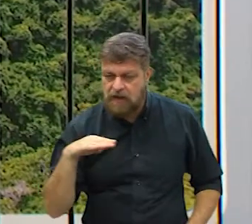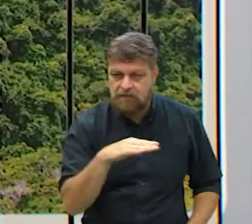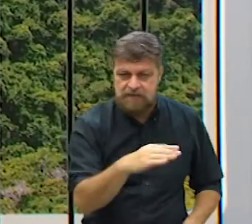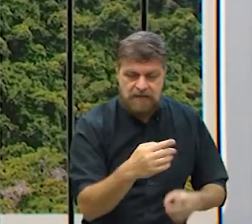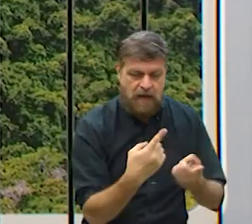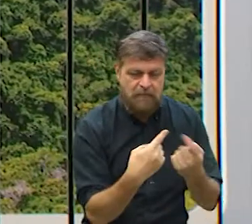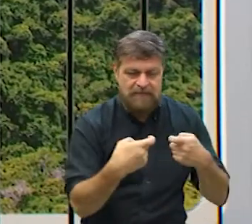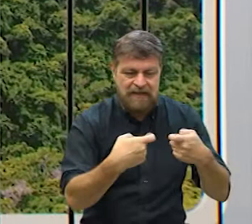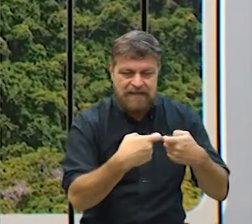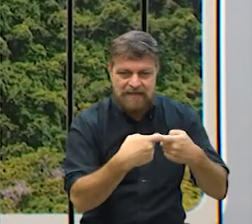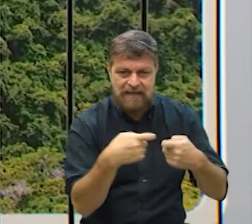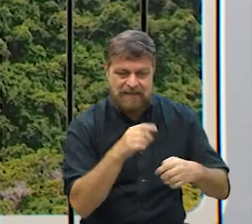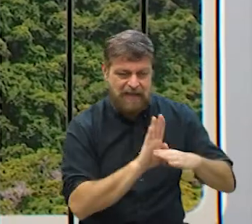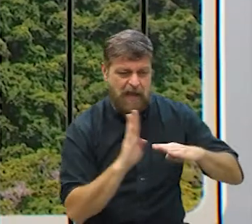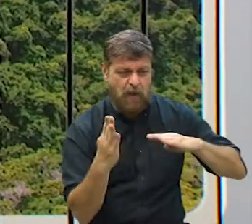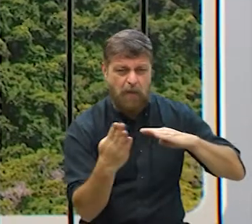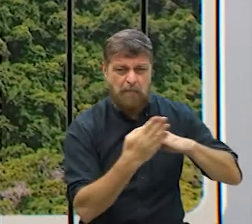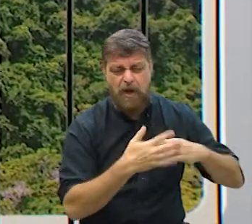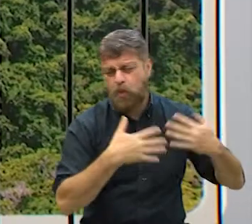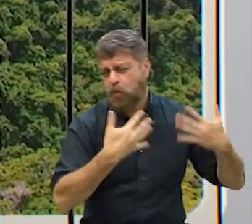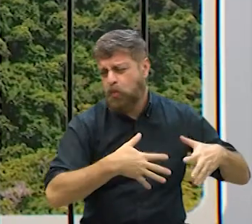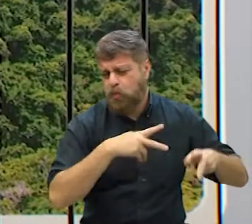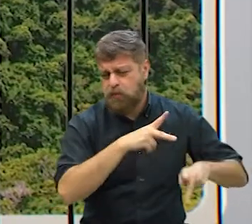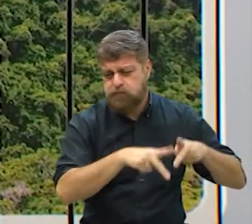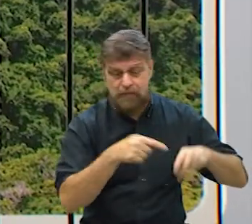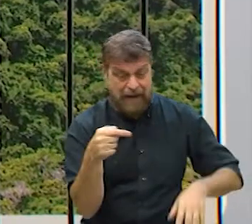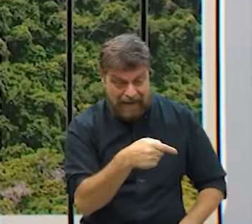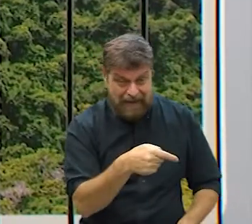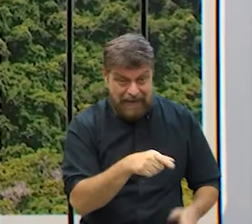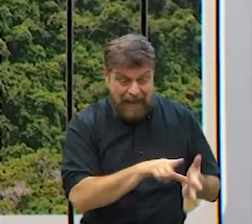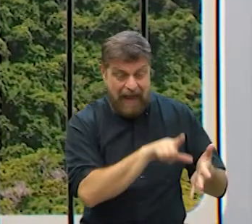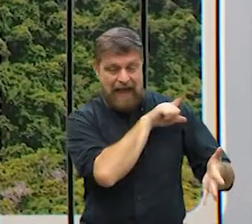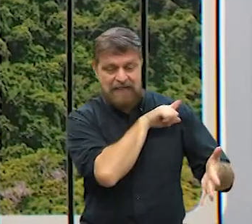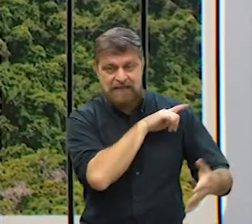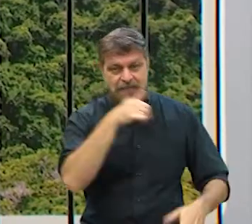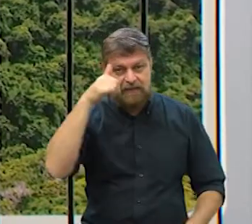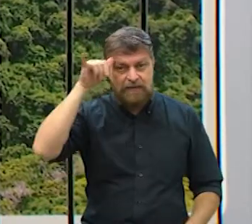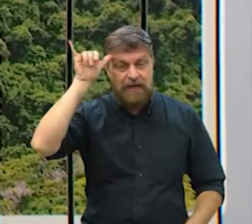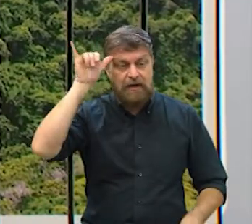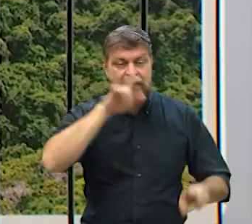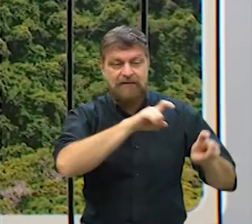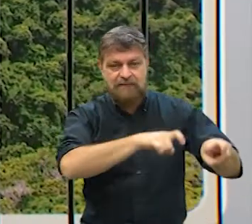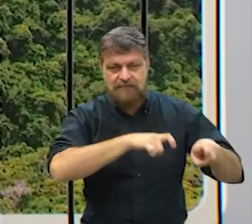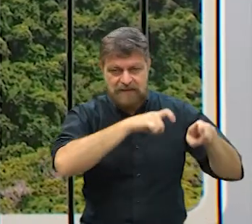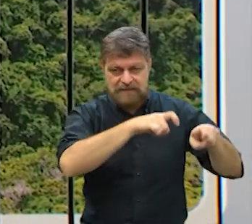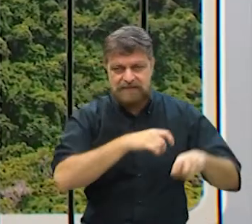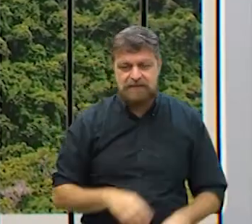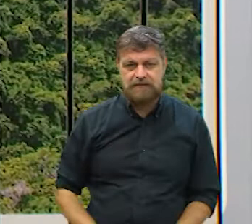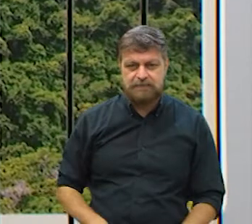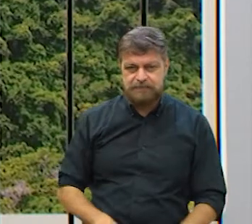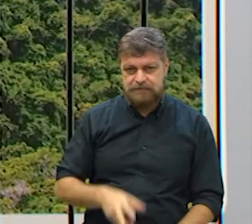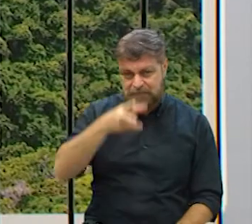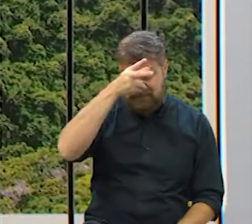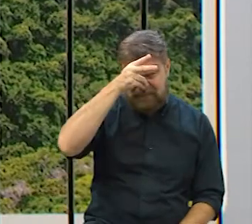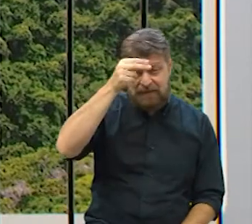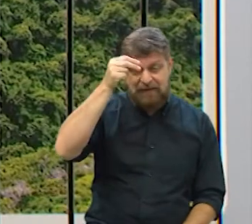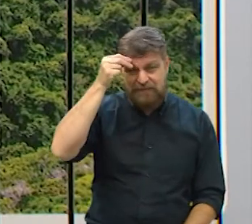Anhanguera, é um bairro popular, enorme. Era uma fazenda. A prefeitura, aliás,